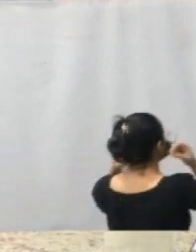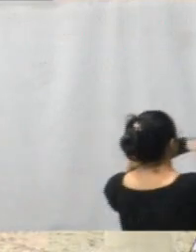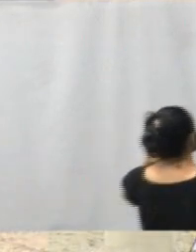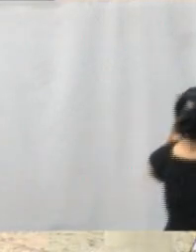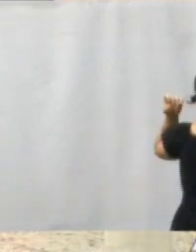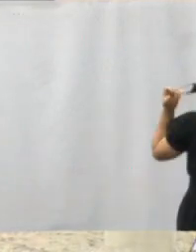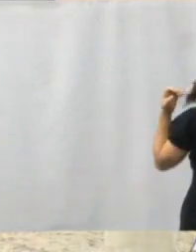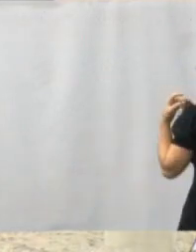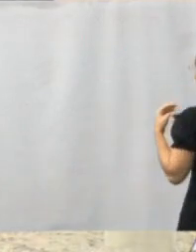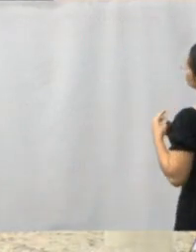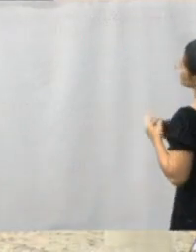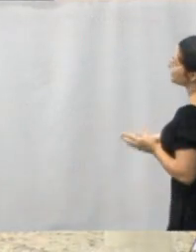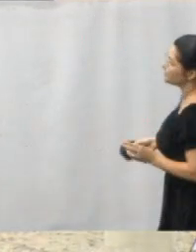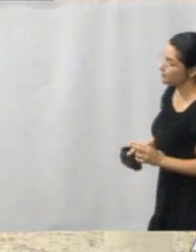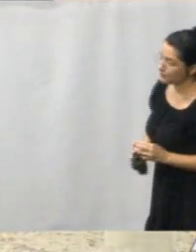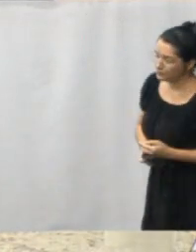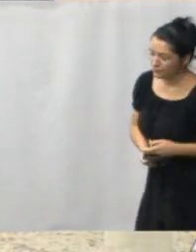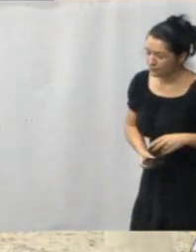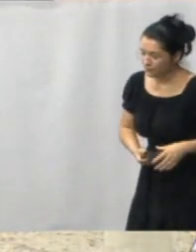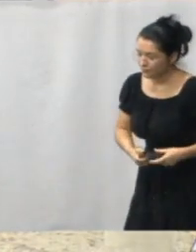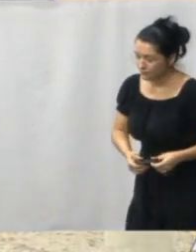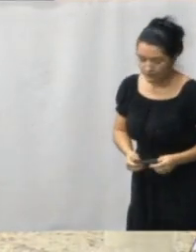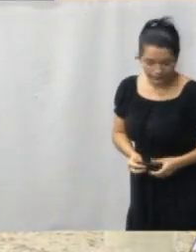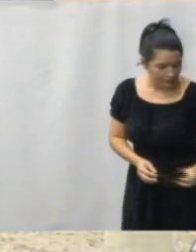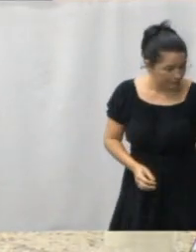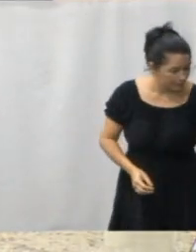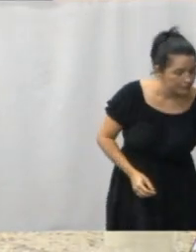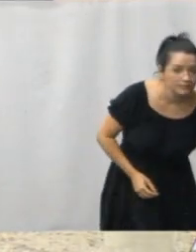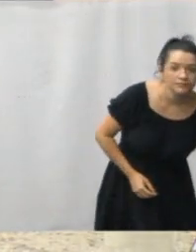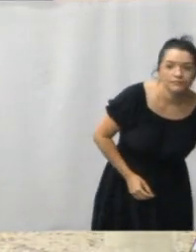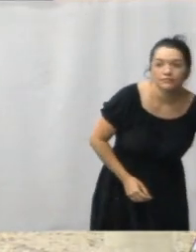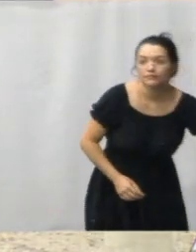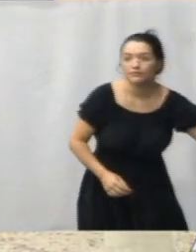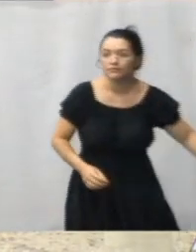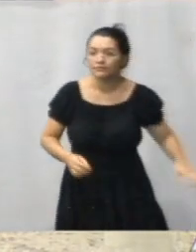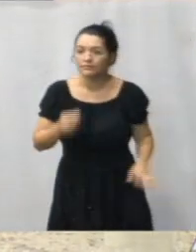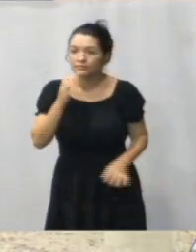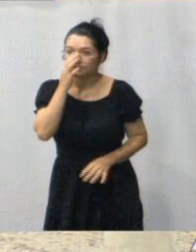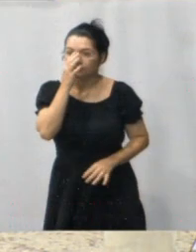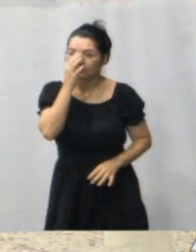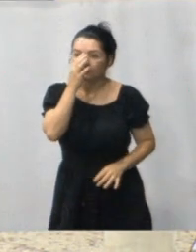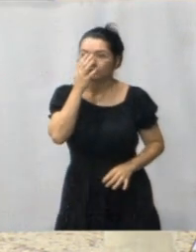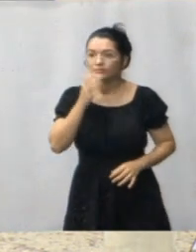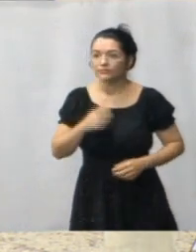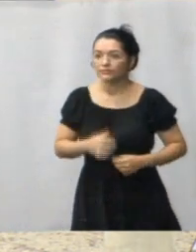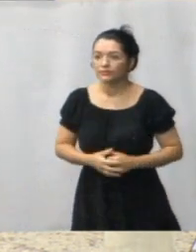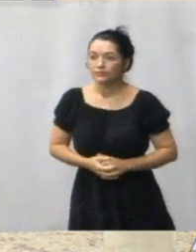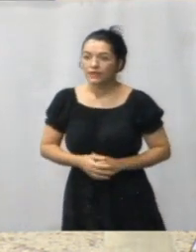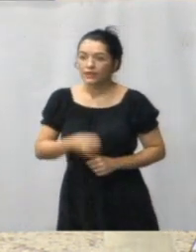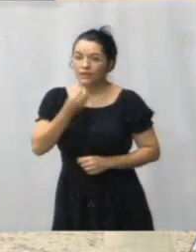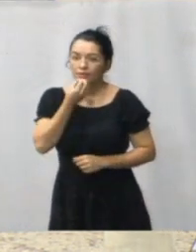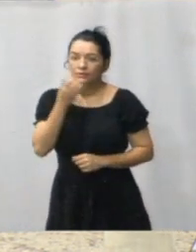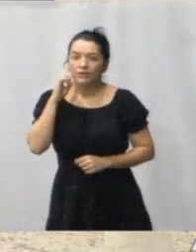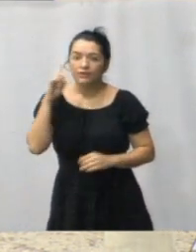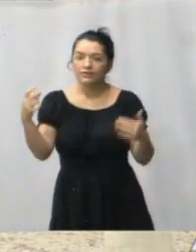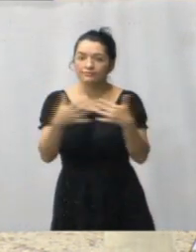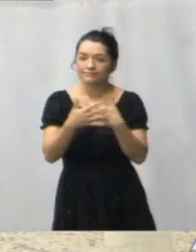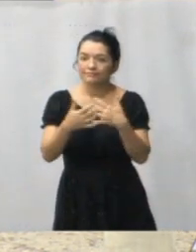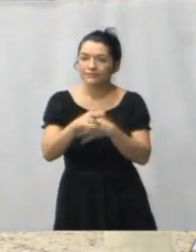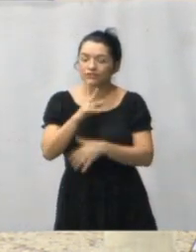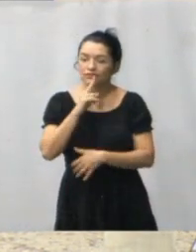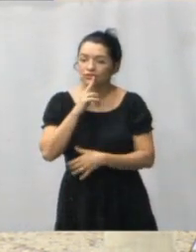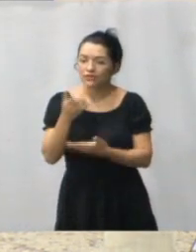Bom dia, vereadores, as vereadoras. Desde já justifico a ausência por atestado médico,